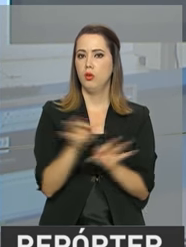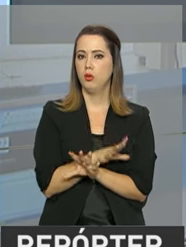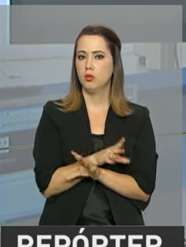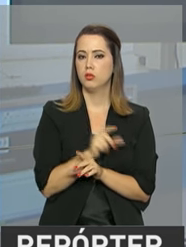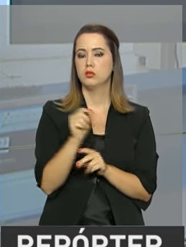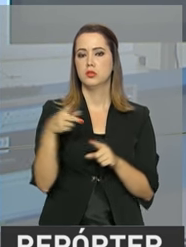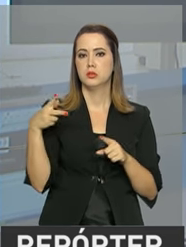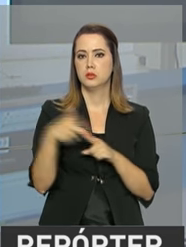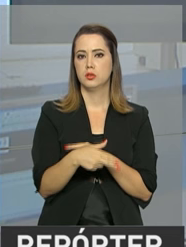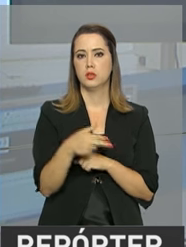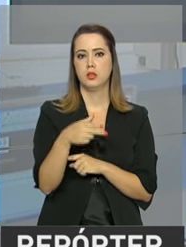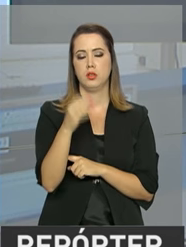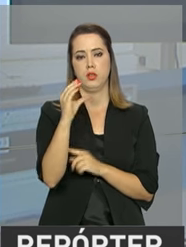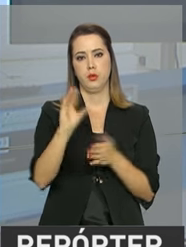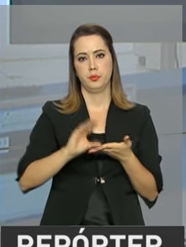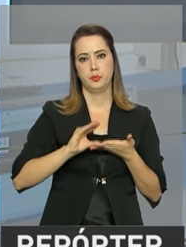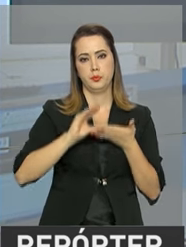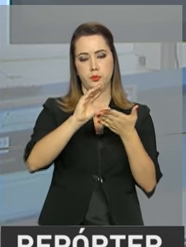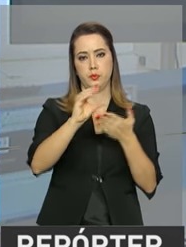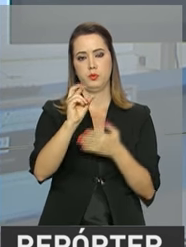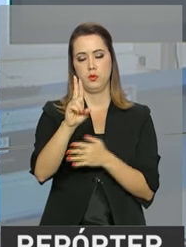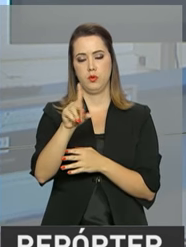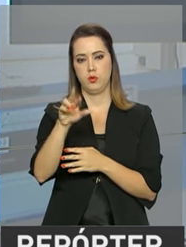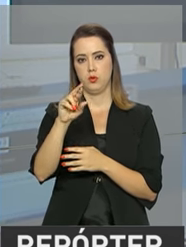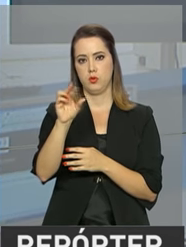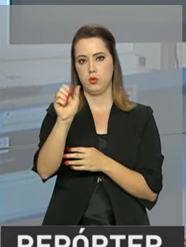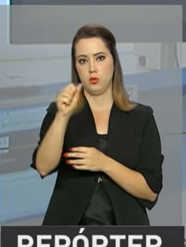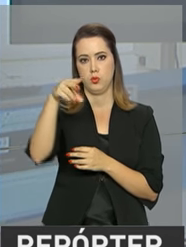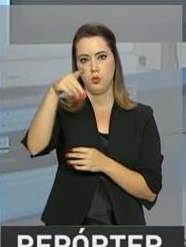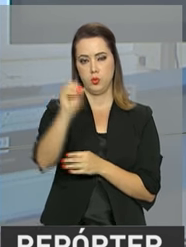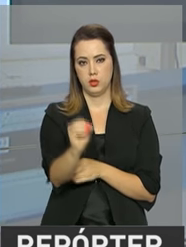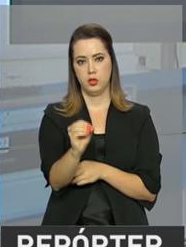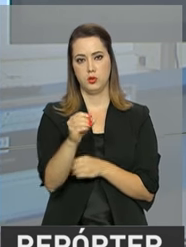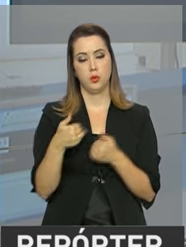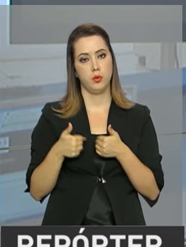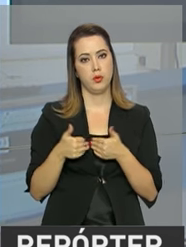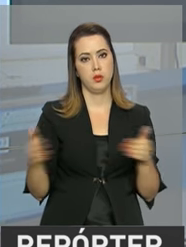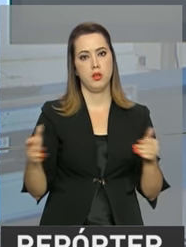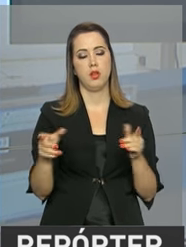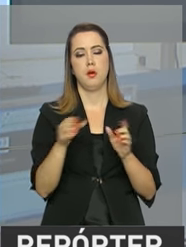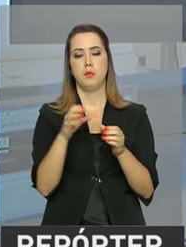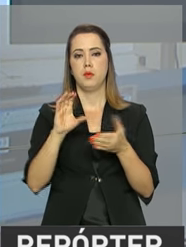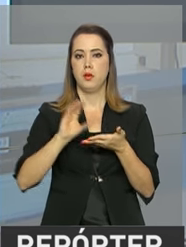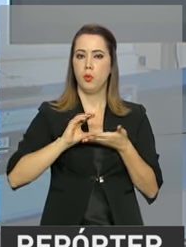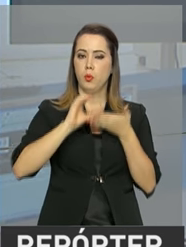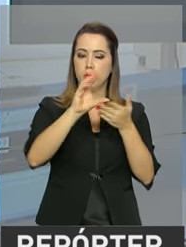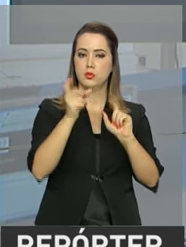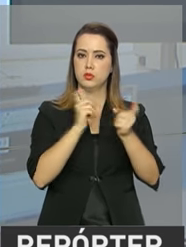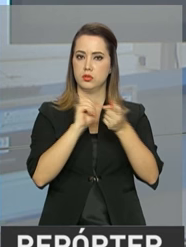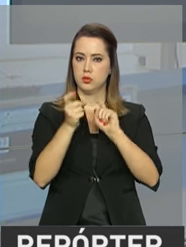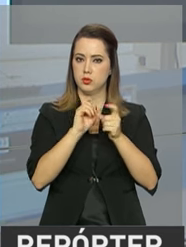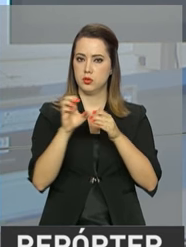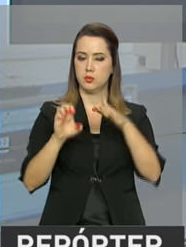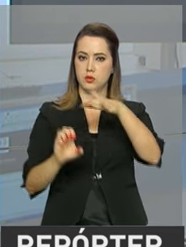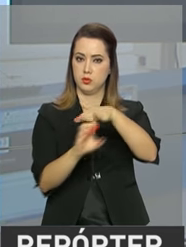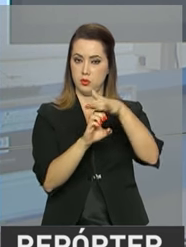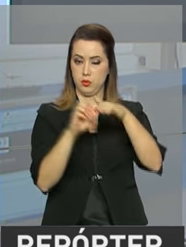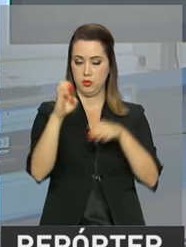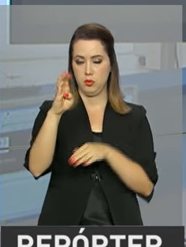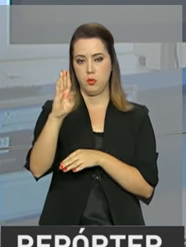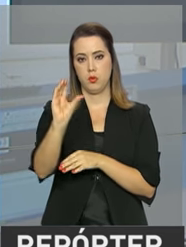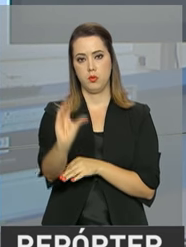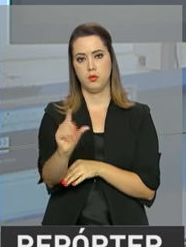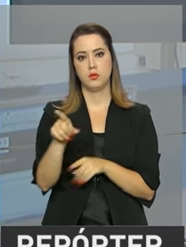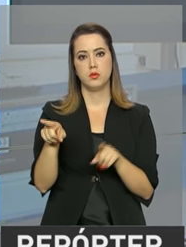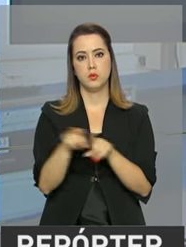Curador da empresa Brasil de Comunicação e amplia o Conselho de Administração da empresa. Foram incluídos dois novos representantes, um